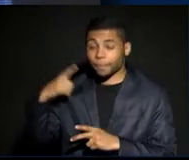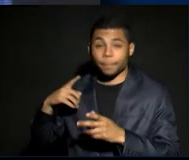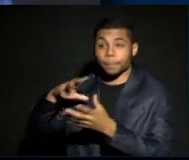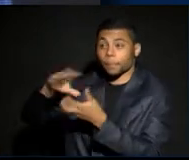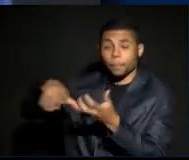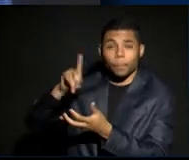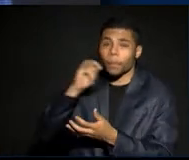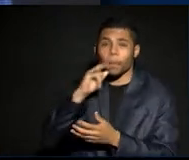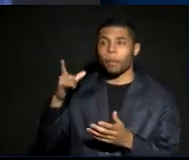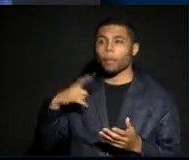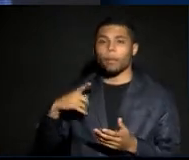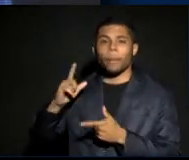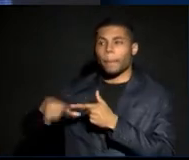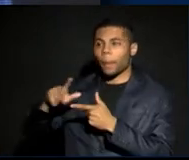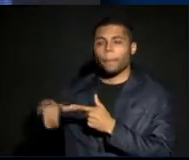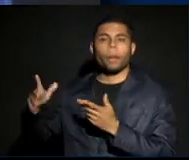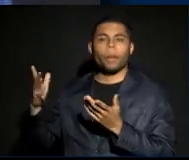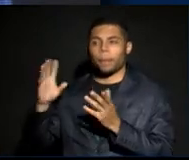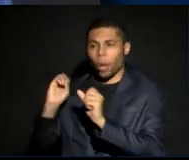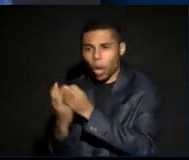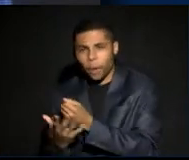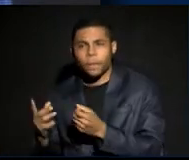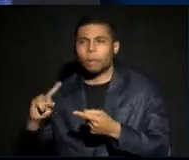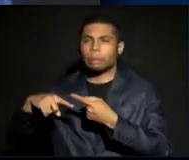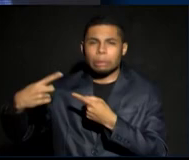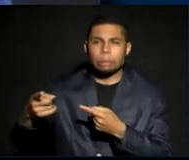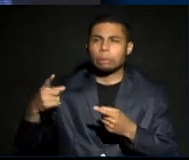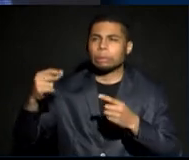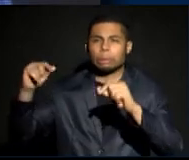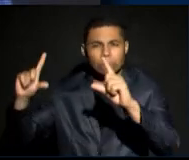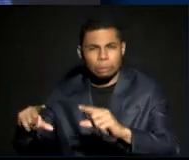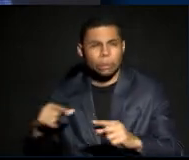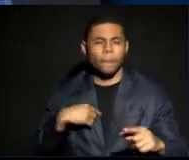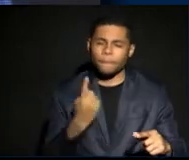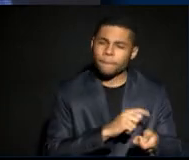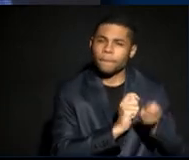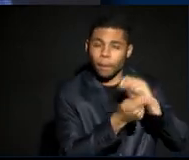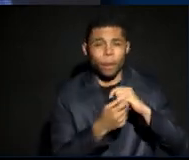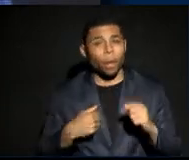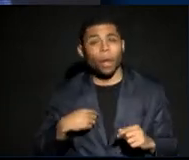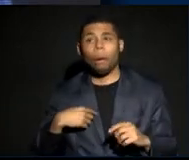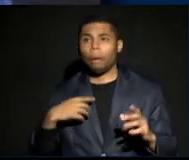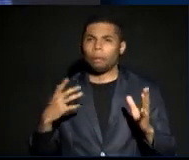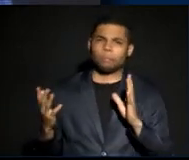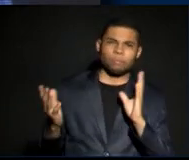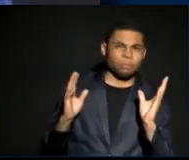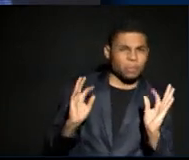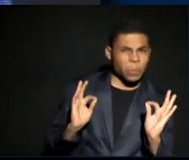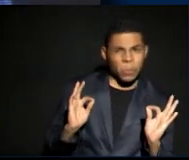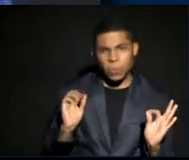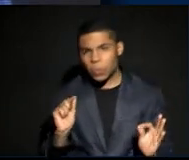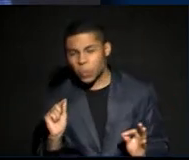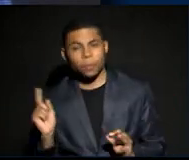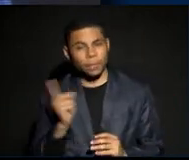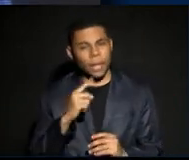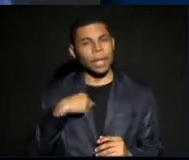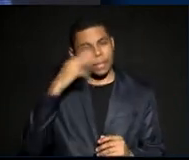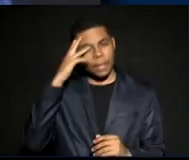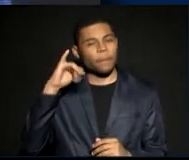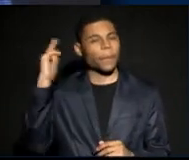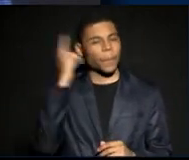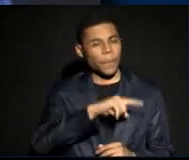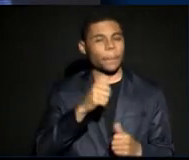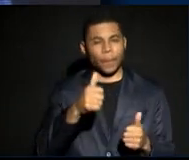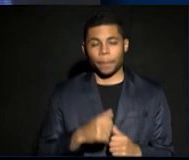seja nós demos Passos largos a direção da prosperidade eu não tenho dúvida a gente vai sair se sair bem então